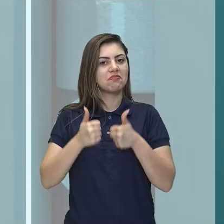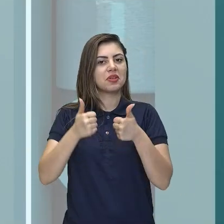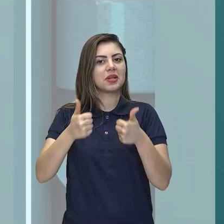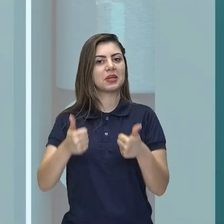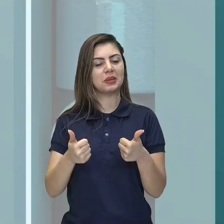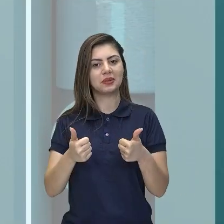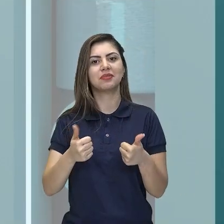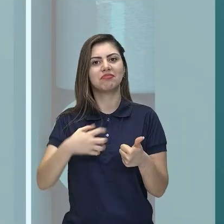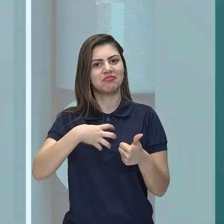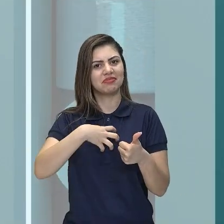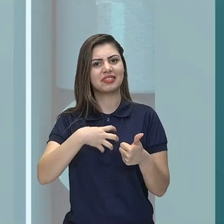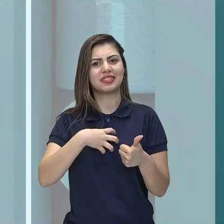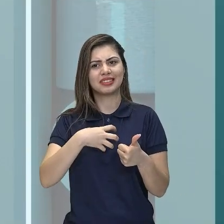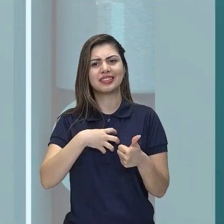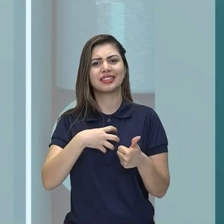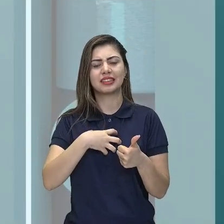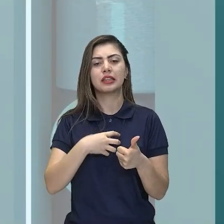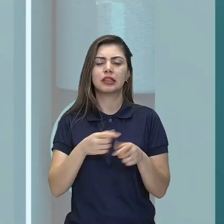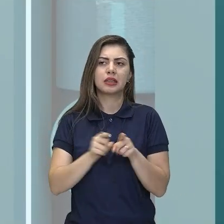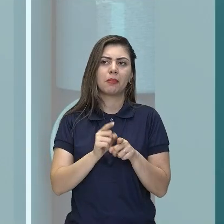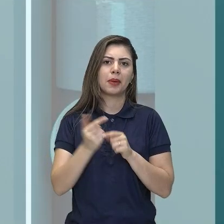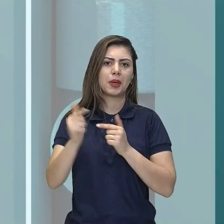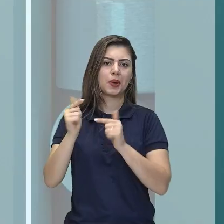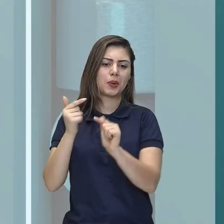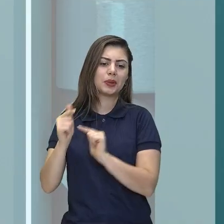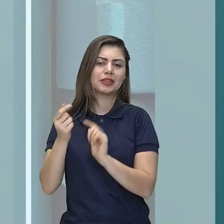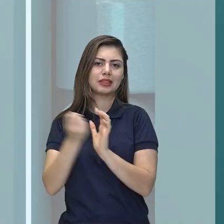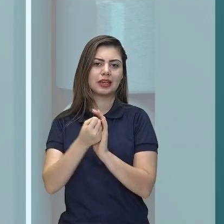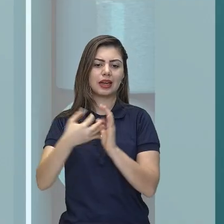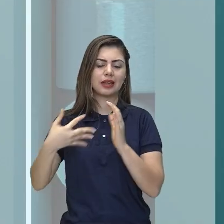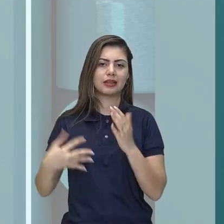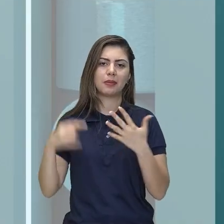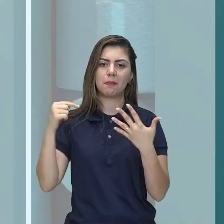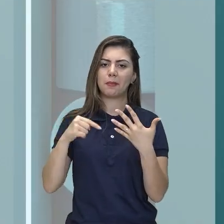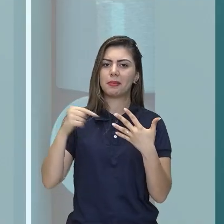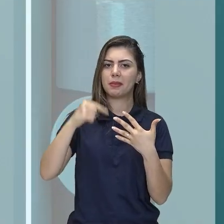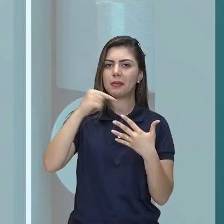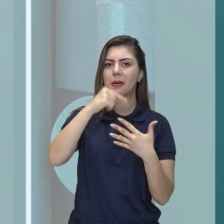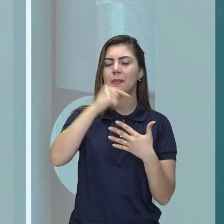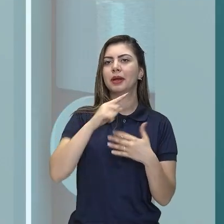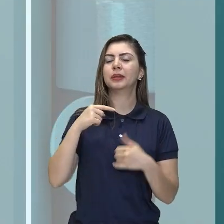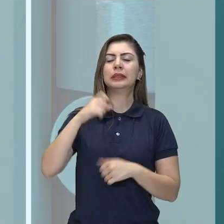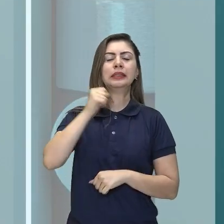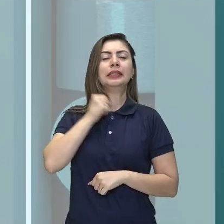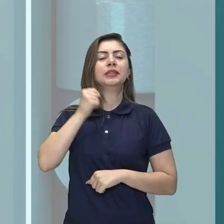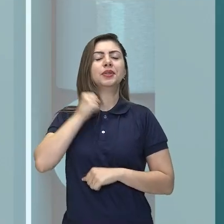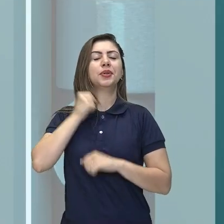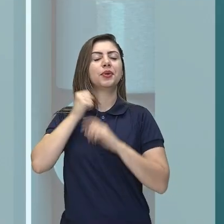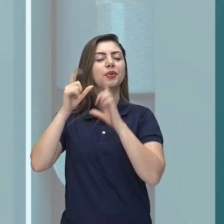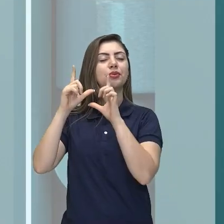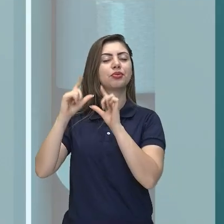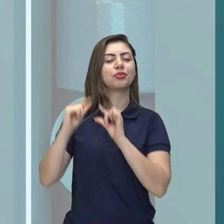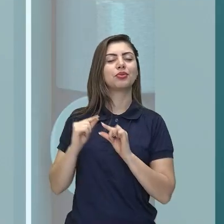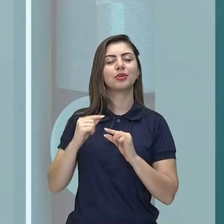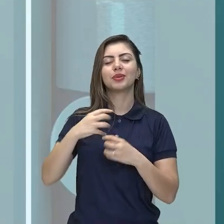né, e outros que também trazem o elemento de desestressar, de você se sentir